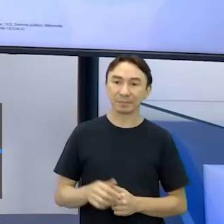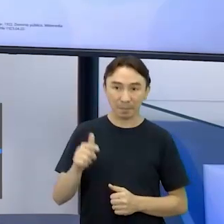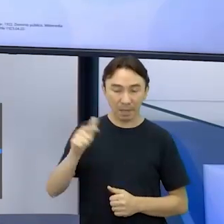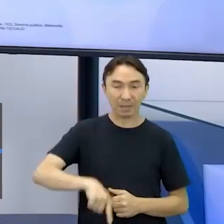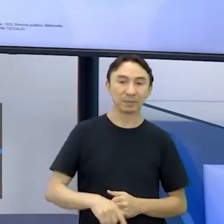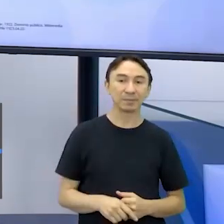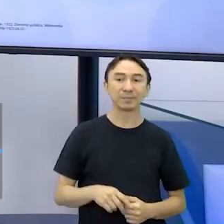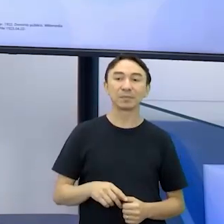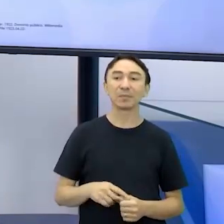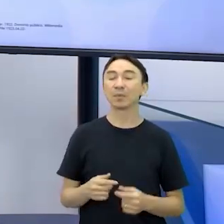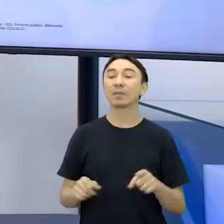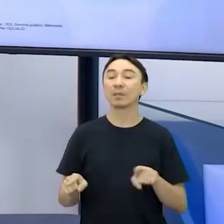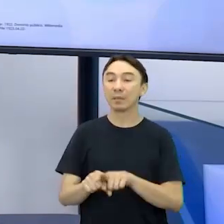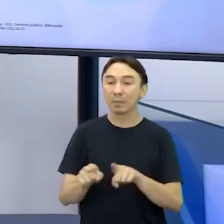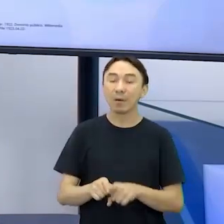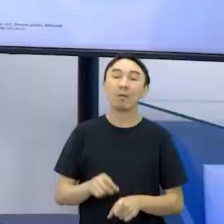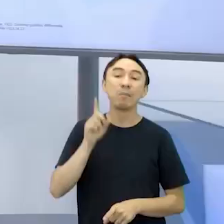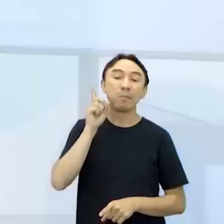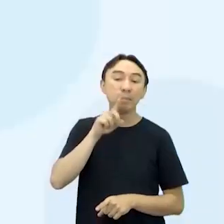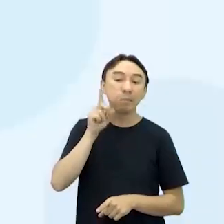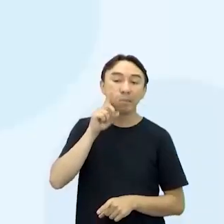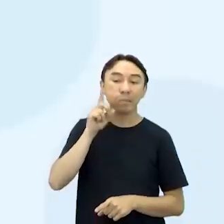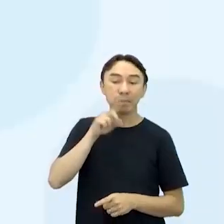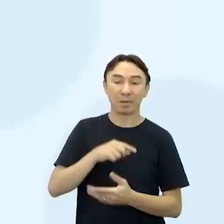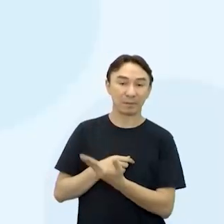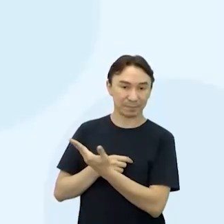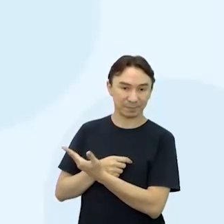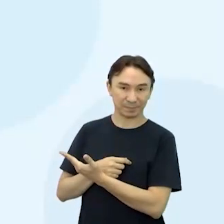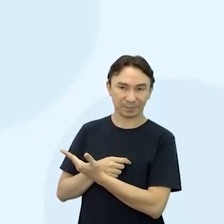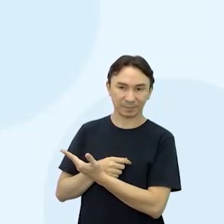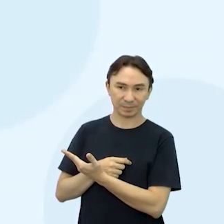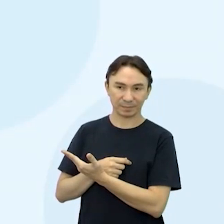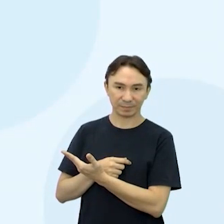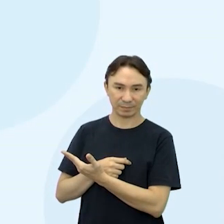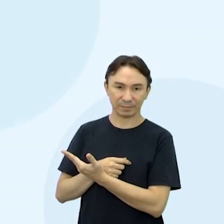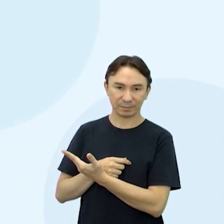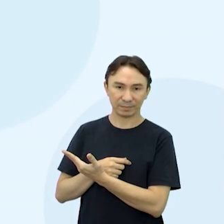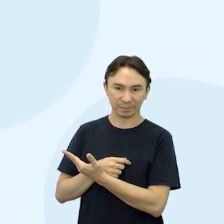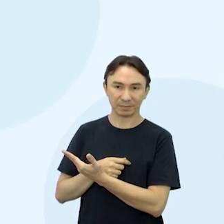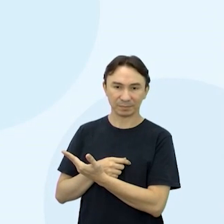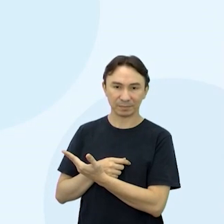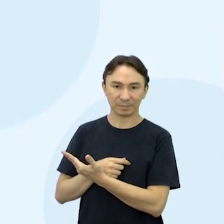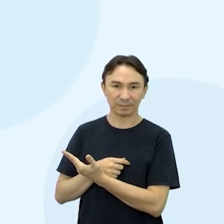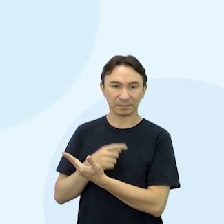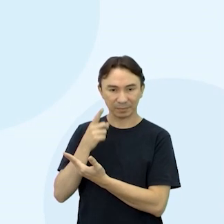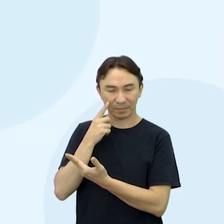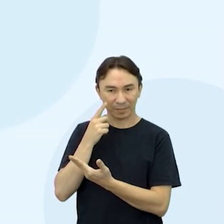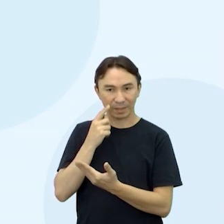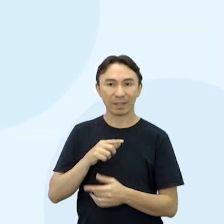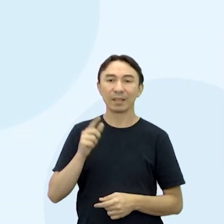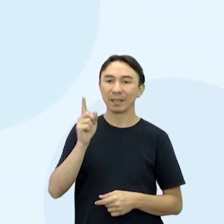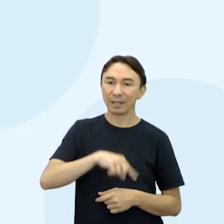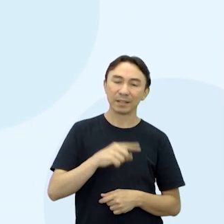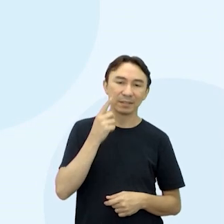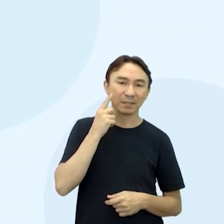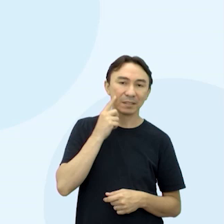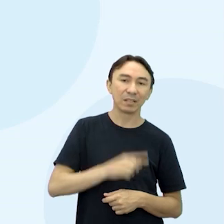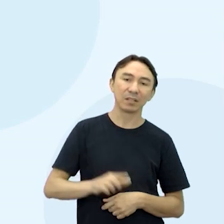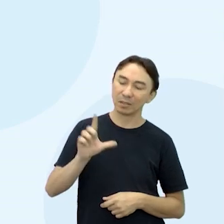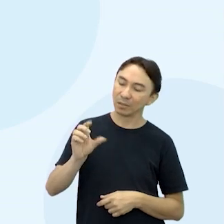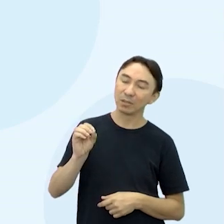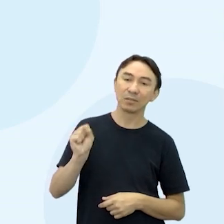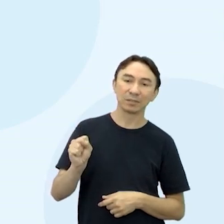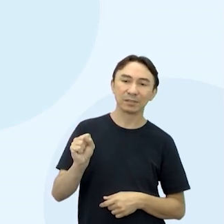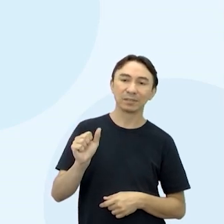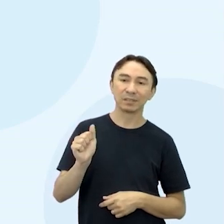aqui outro americano, já da outra costa, a costa leste, Los Angeles Times. Tá aqui,